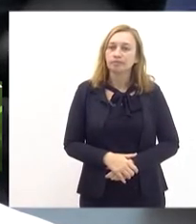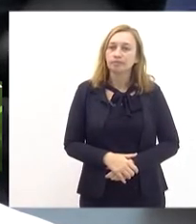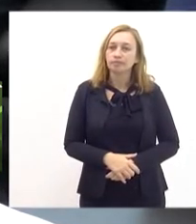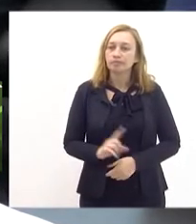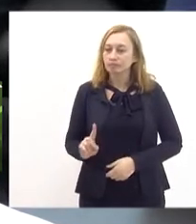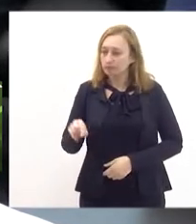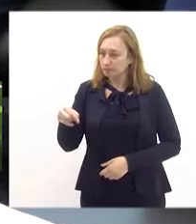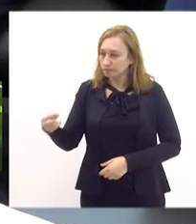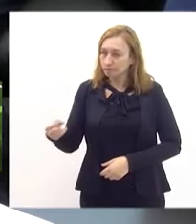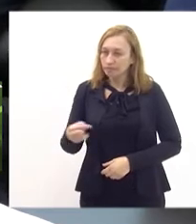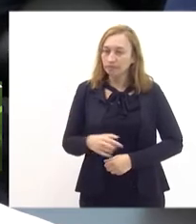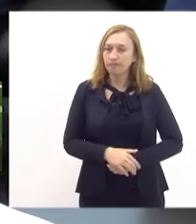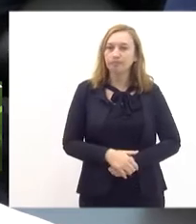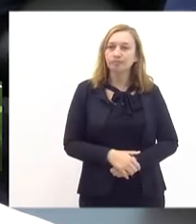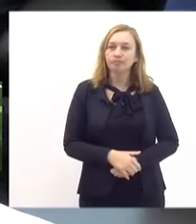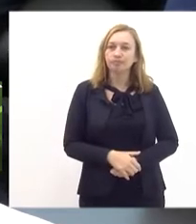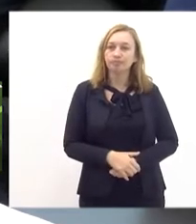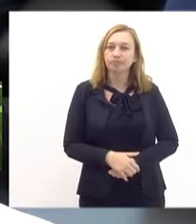às outras